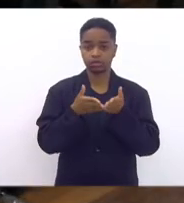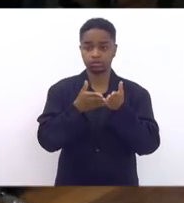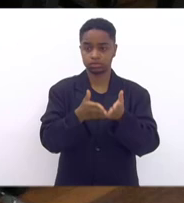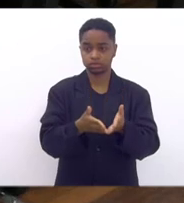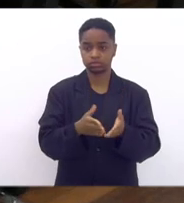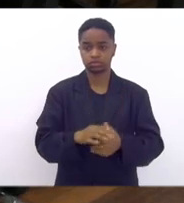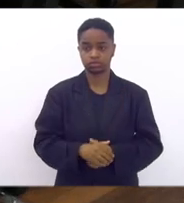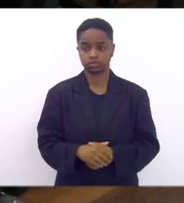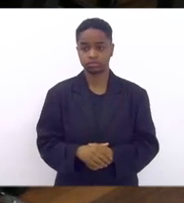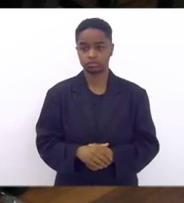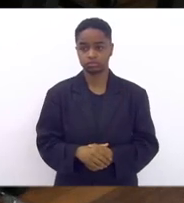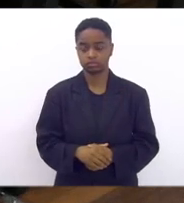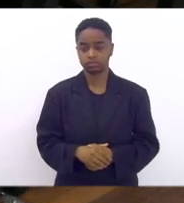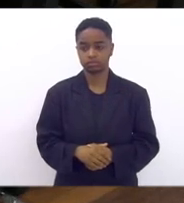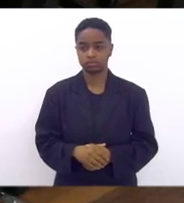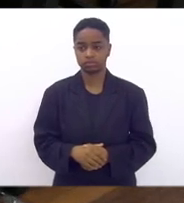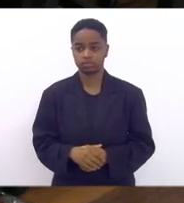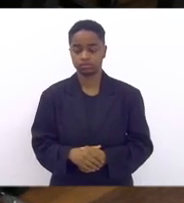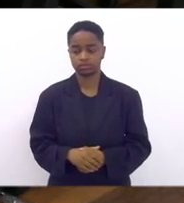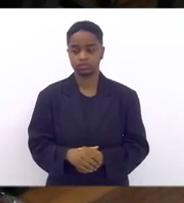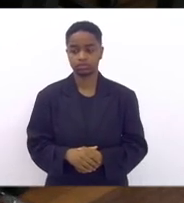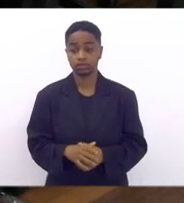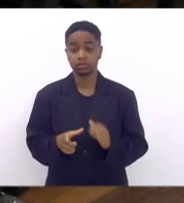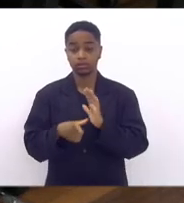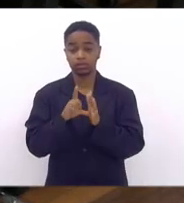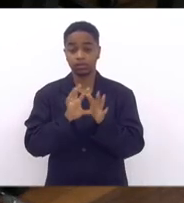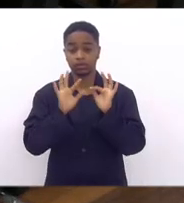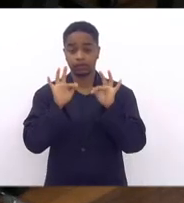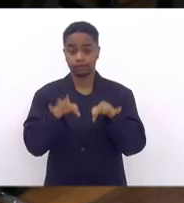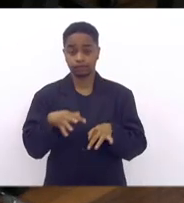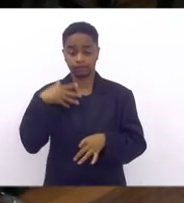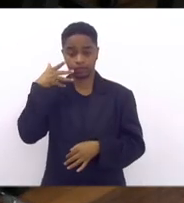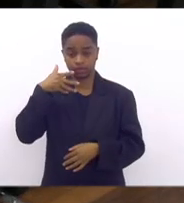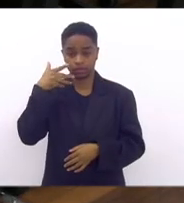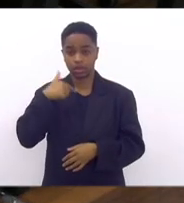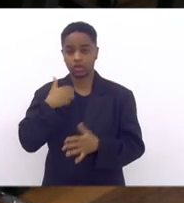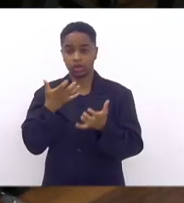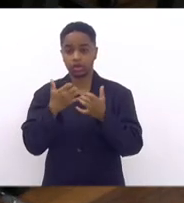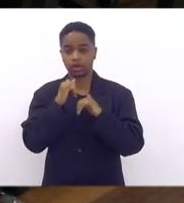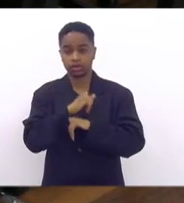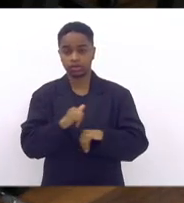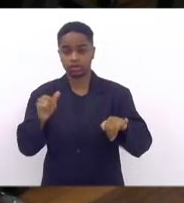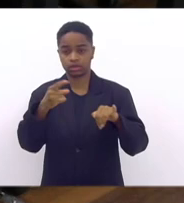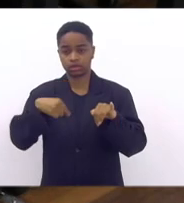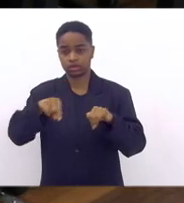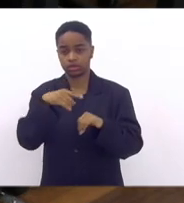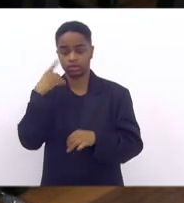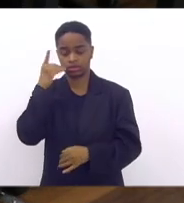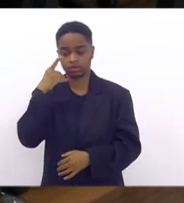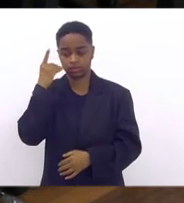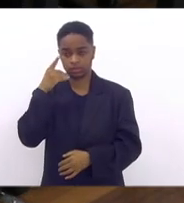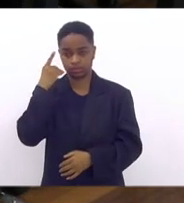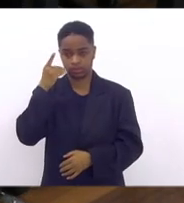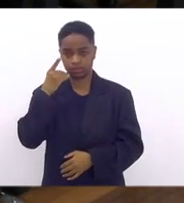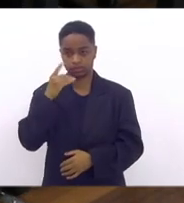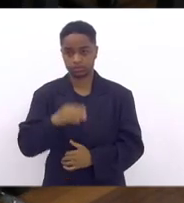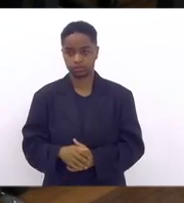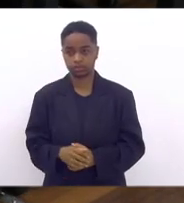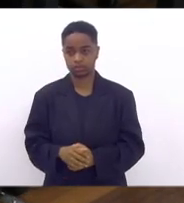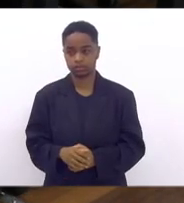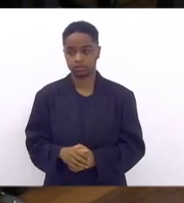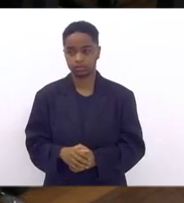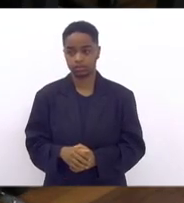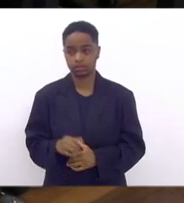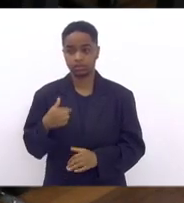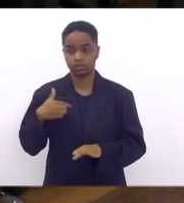comparec CPI eu só queria antes de de encerrar minha fala dizer o deputado serafin Val Felipe deodalto eu vim para essa